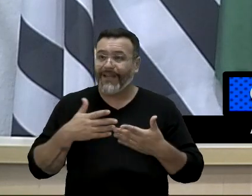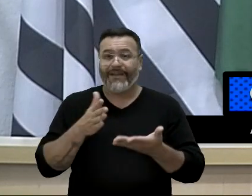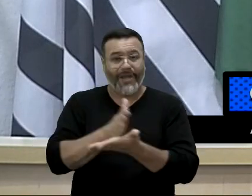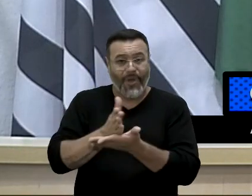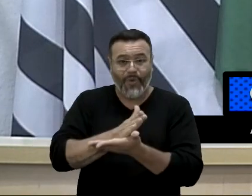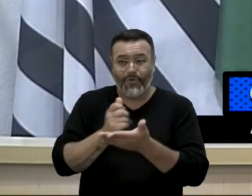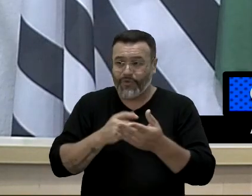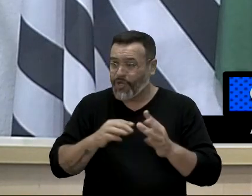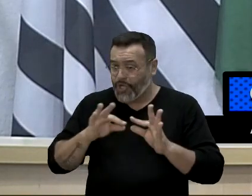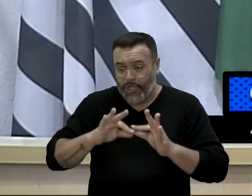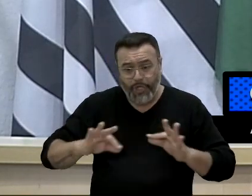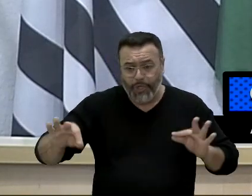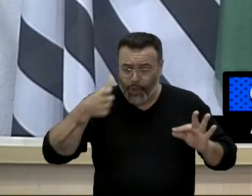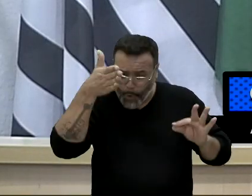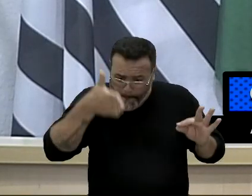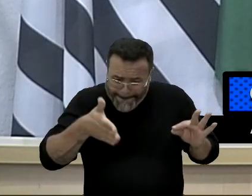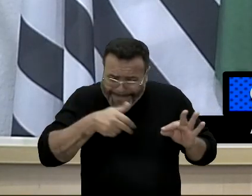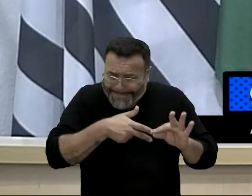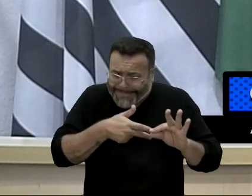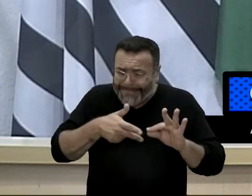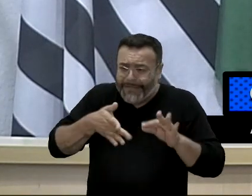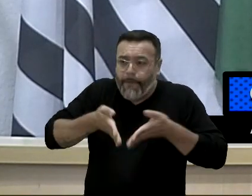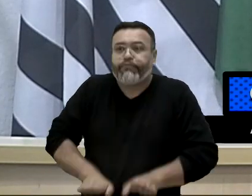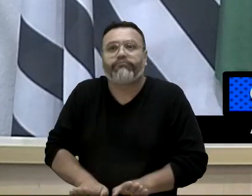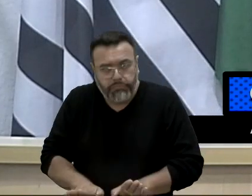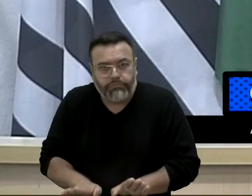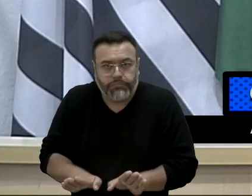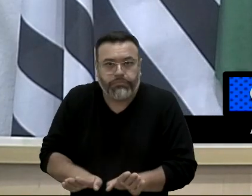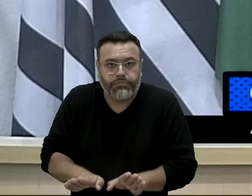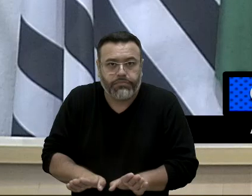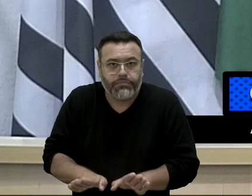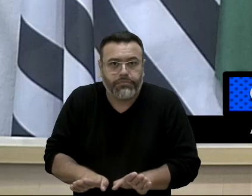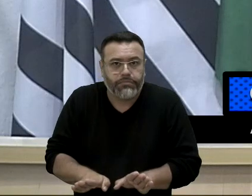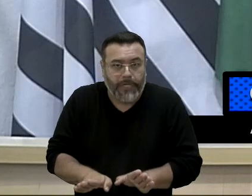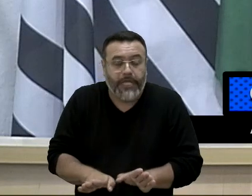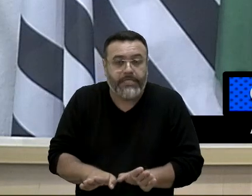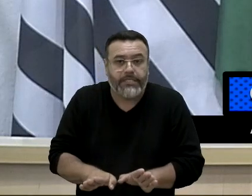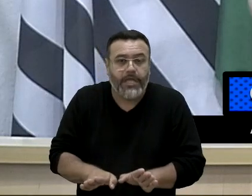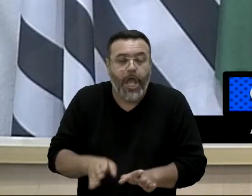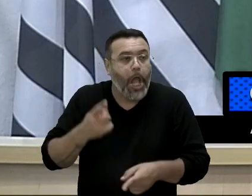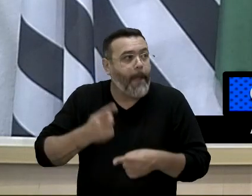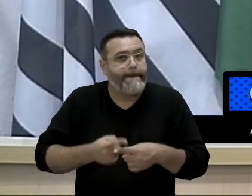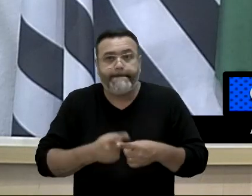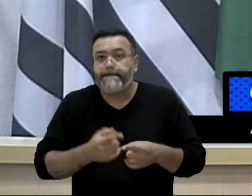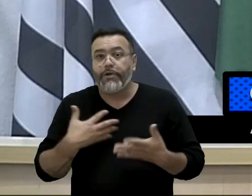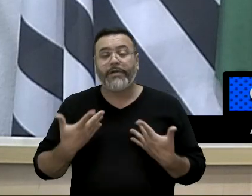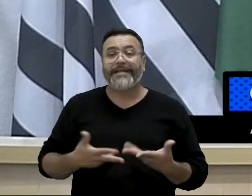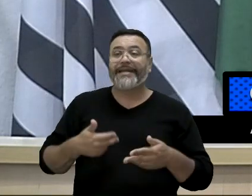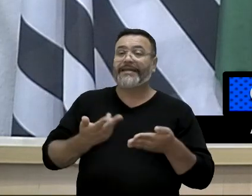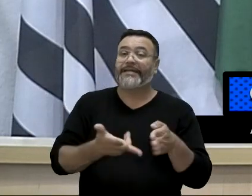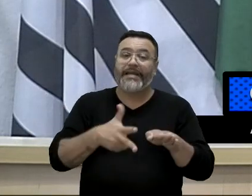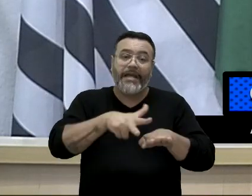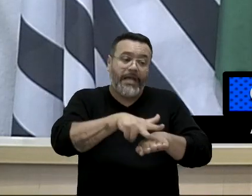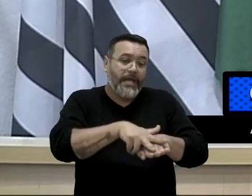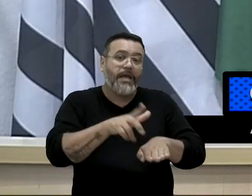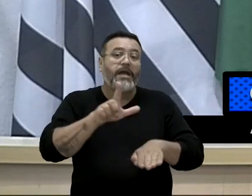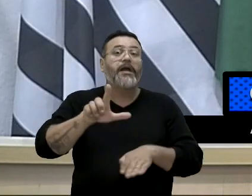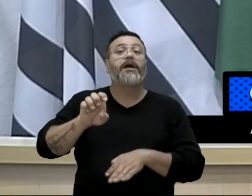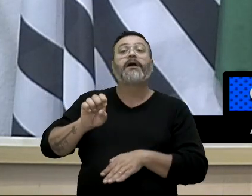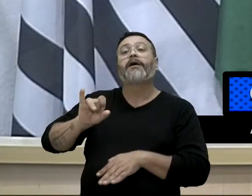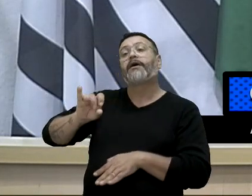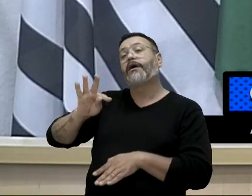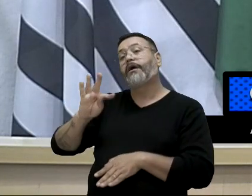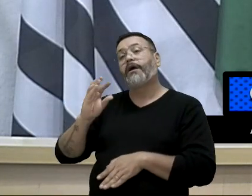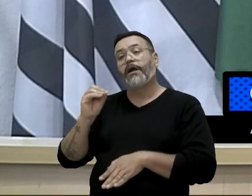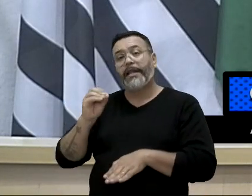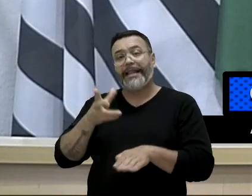do caminho, porque é muito longe. A situação da mãe que pariu e quando vai sair de lá, não tem leito, não tem quarto. Tem que ficar esperando